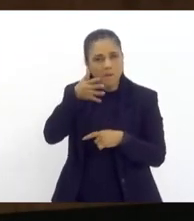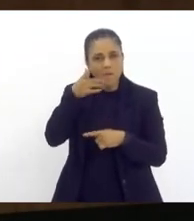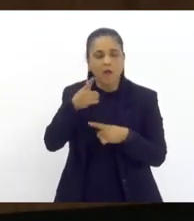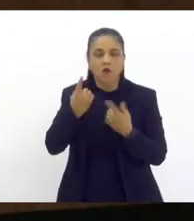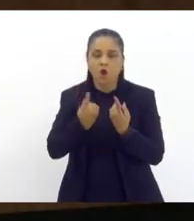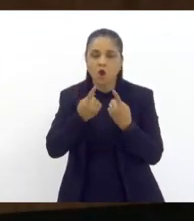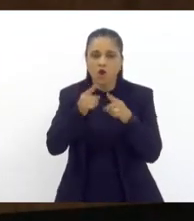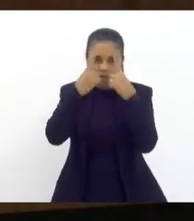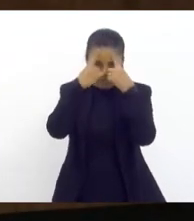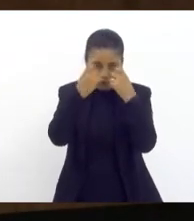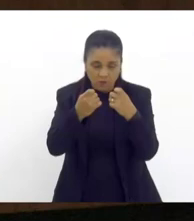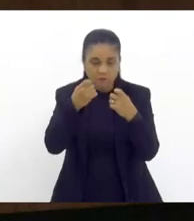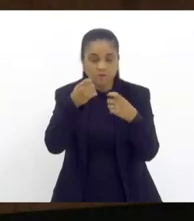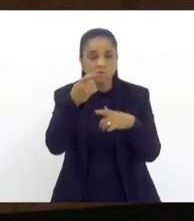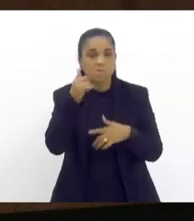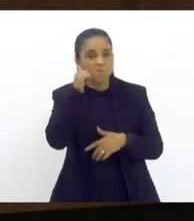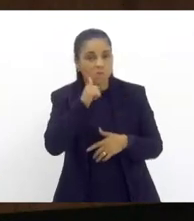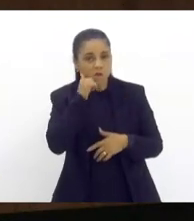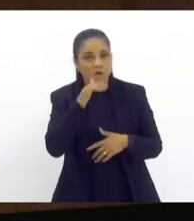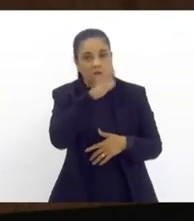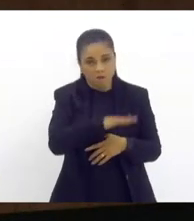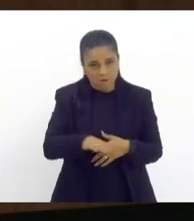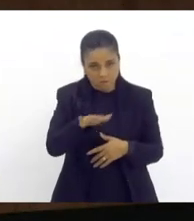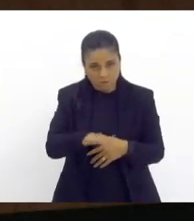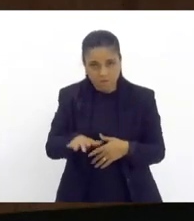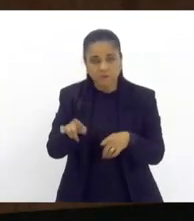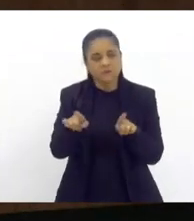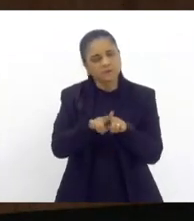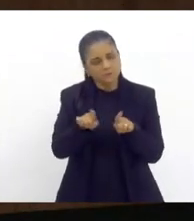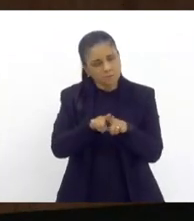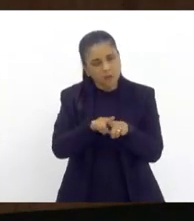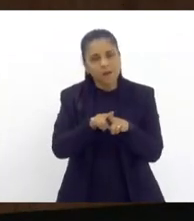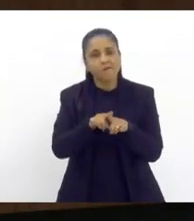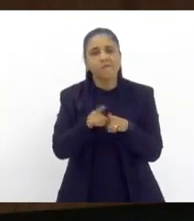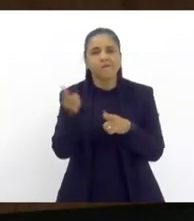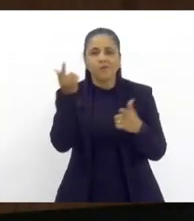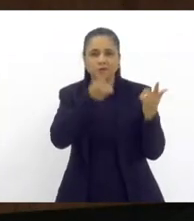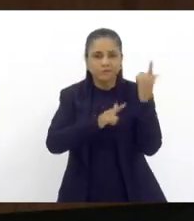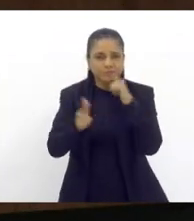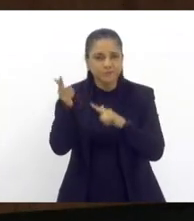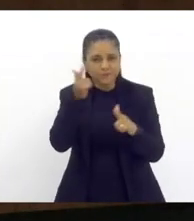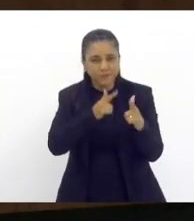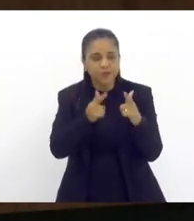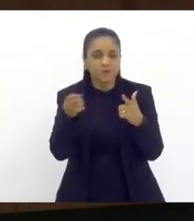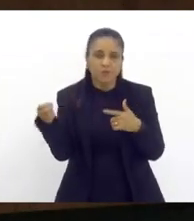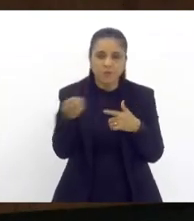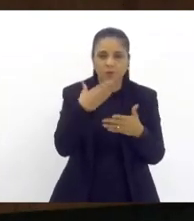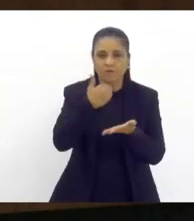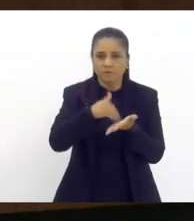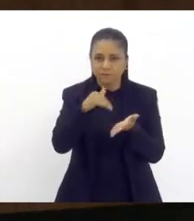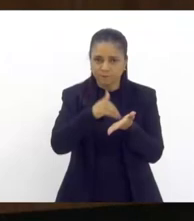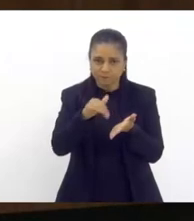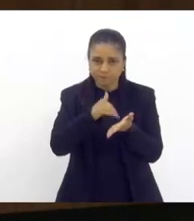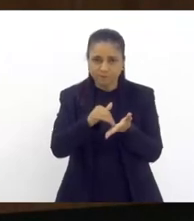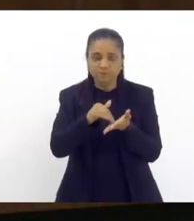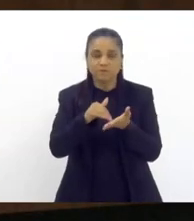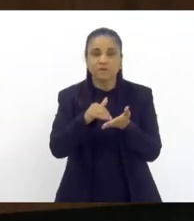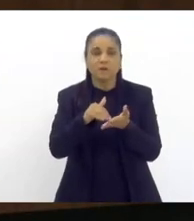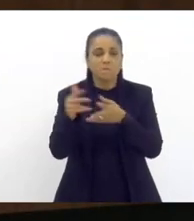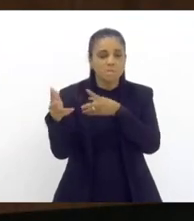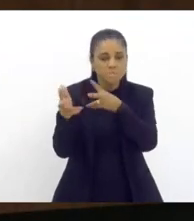da violência contra a criança. Então, que a gente consiga, né, através da nova secretaria, ver muito em